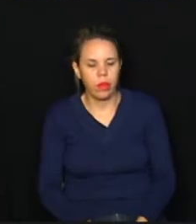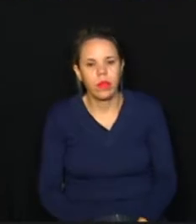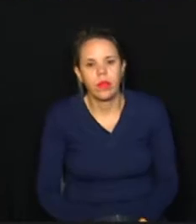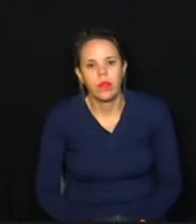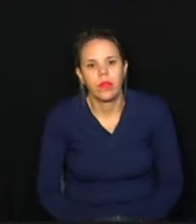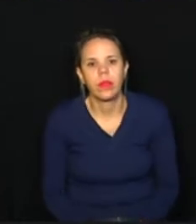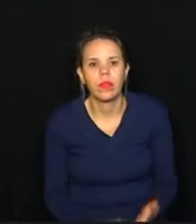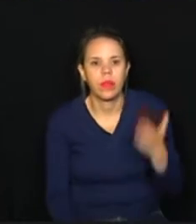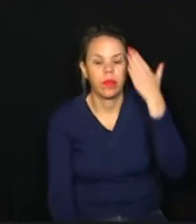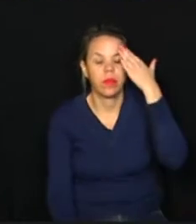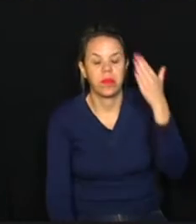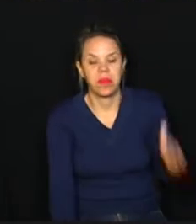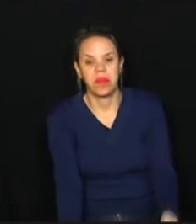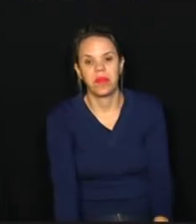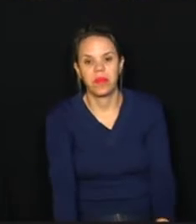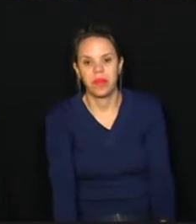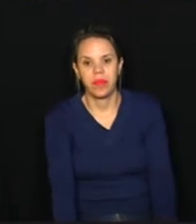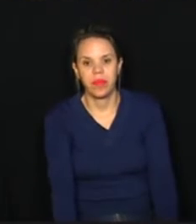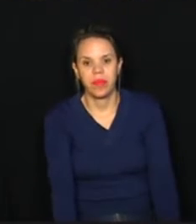Obrigado.